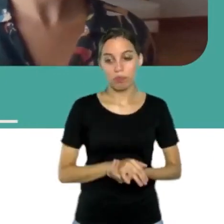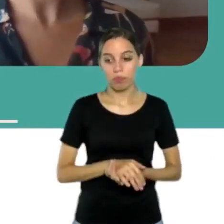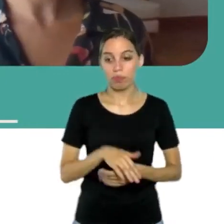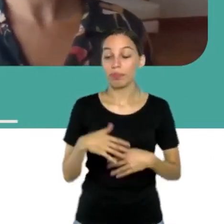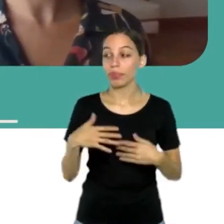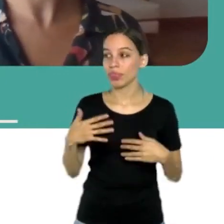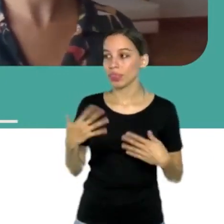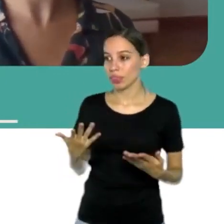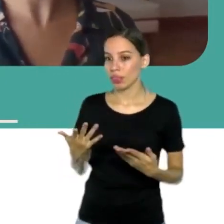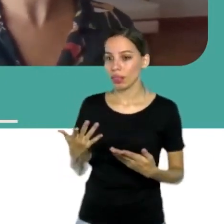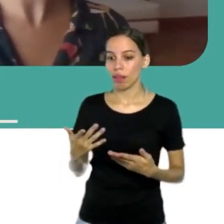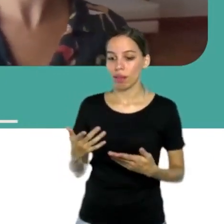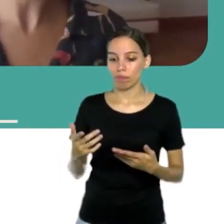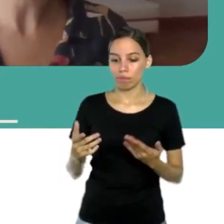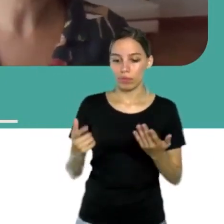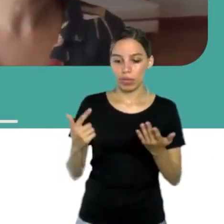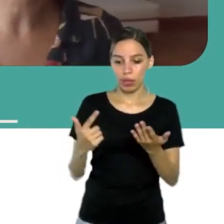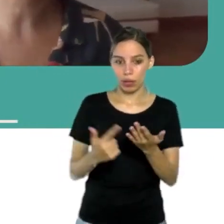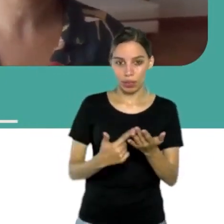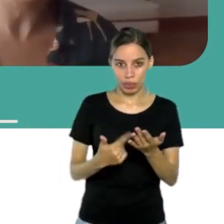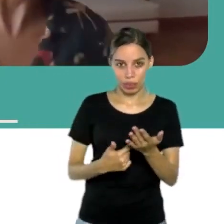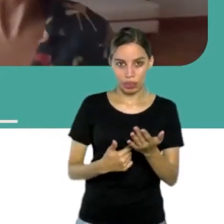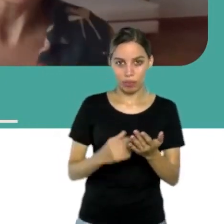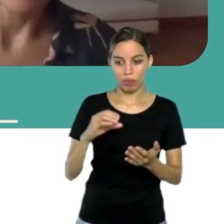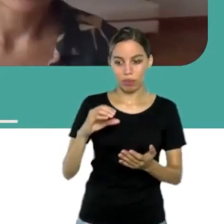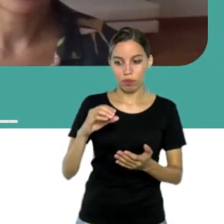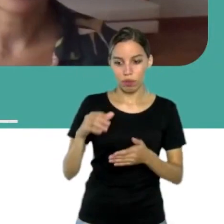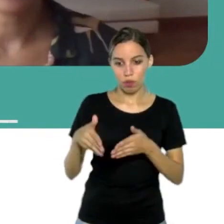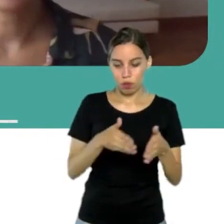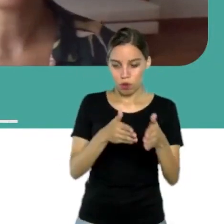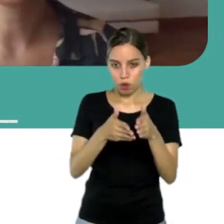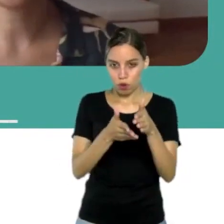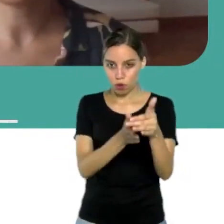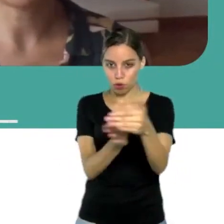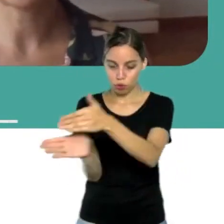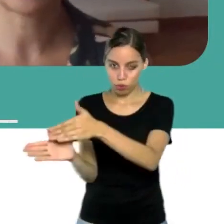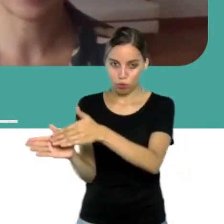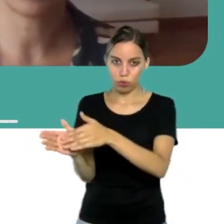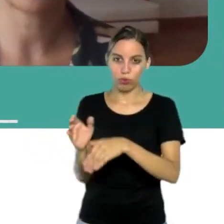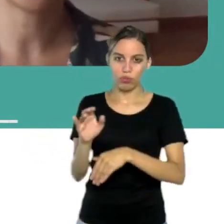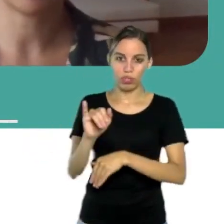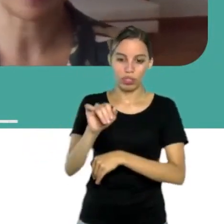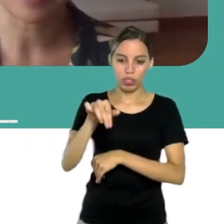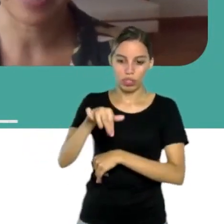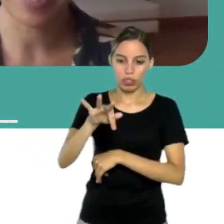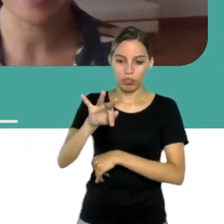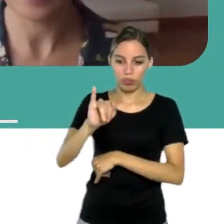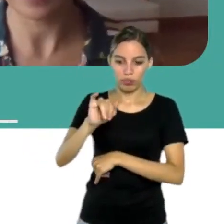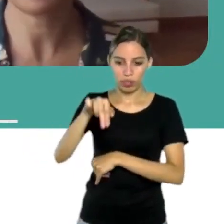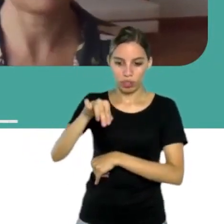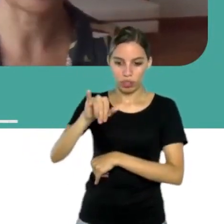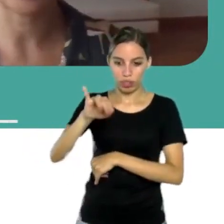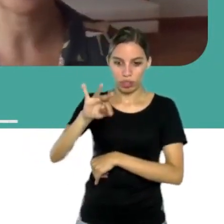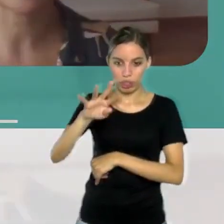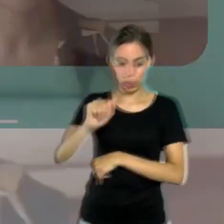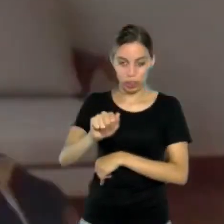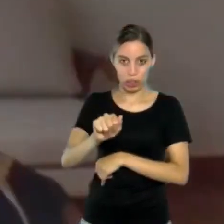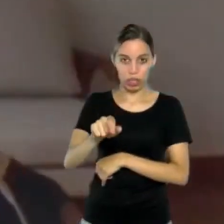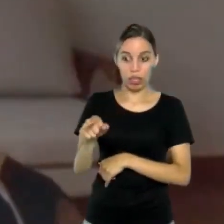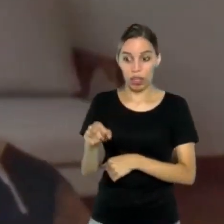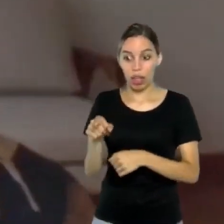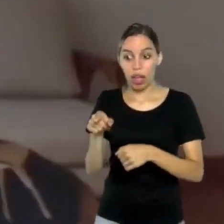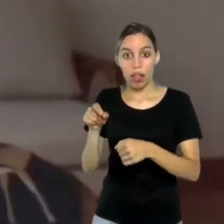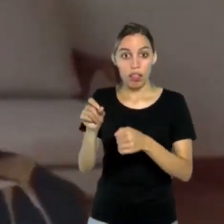A Curva Infinita foi um desenho feito durante uma oficina que a Júlia ofereceu, a Júlia Panadès. Ela é uma